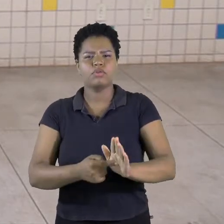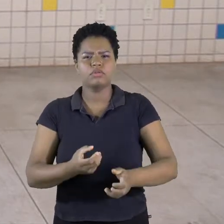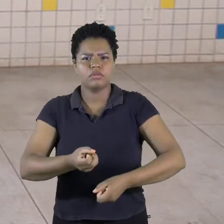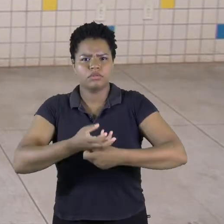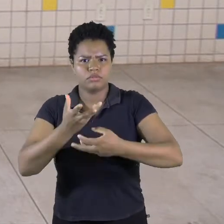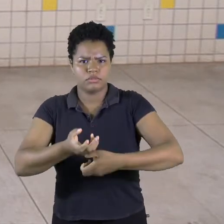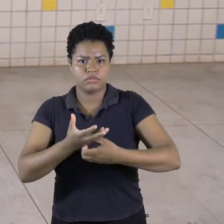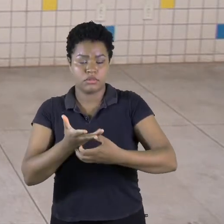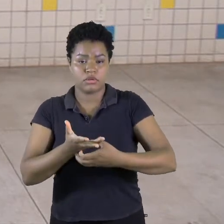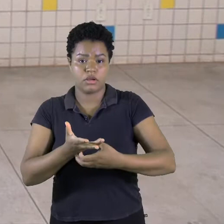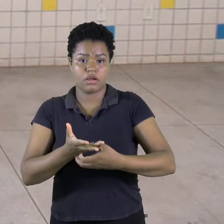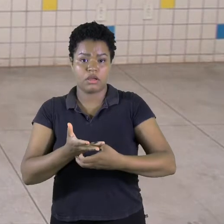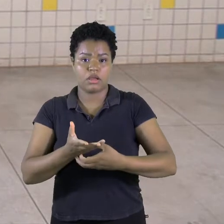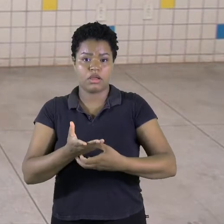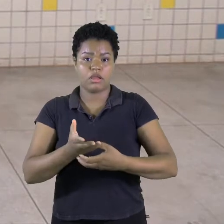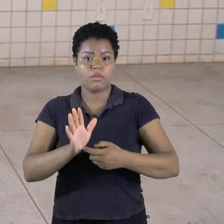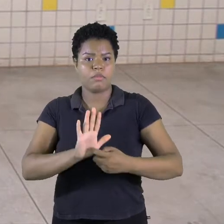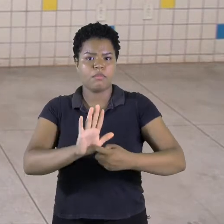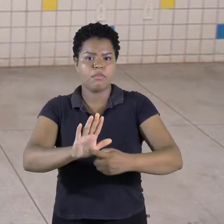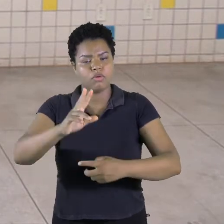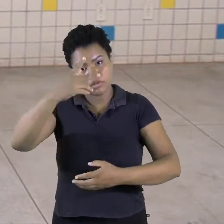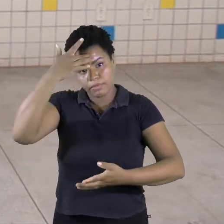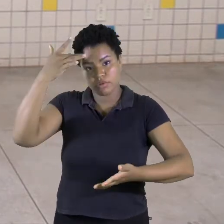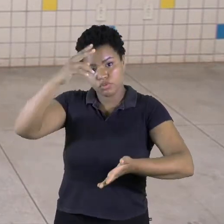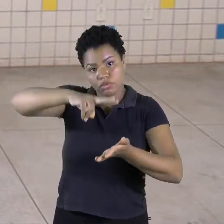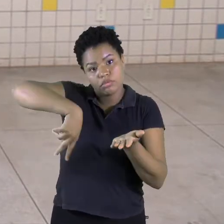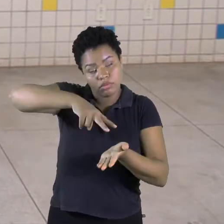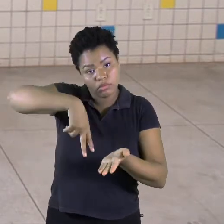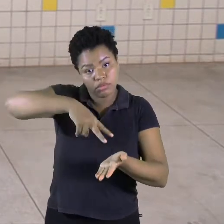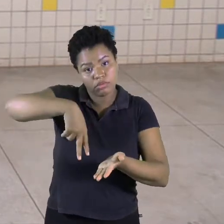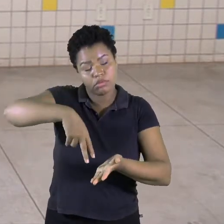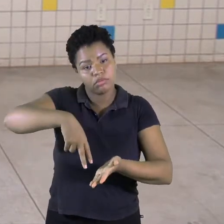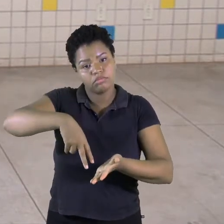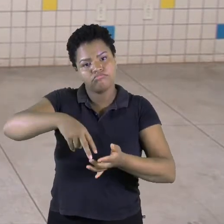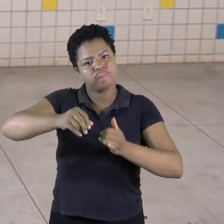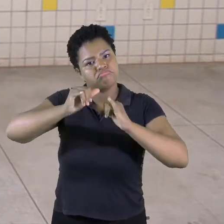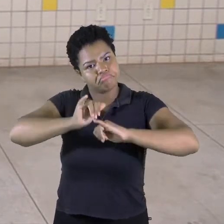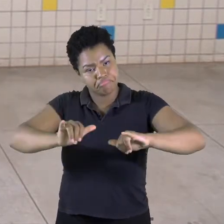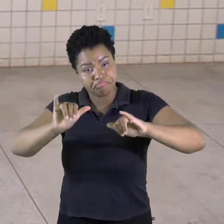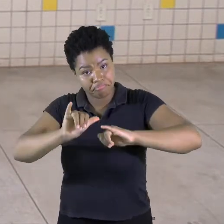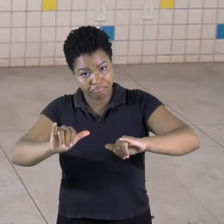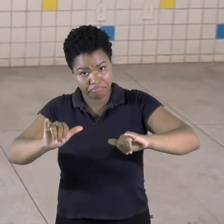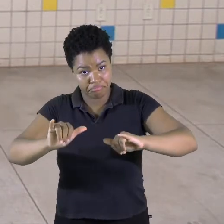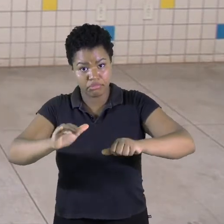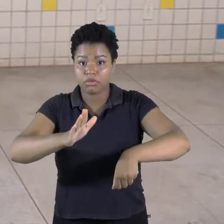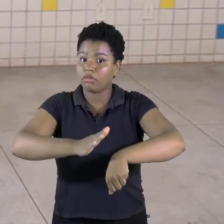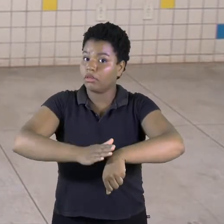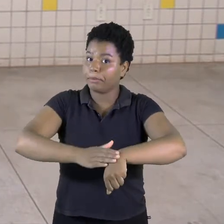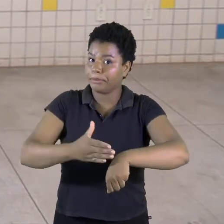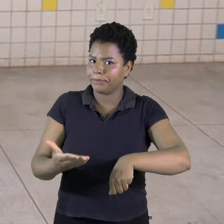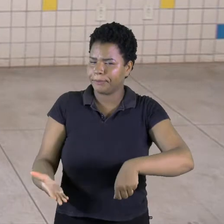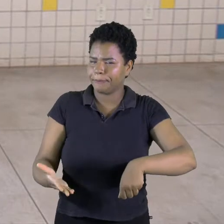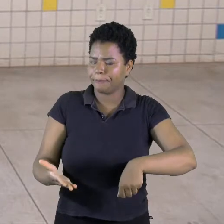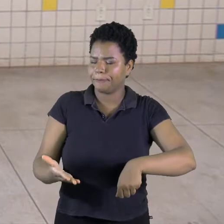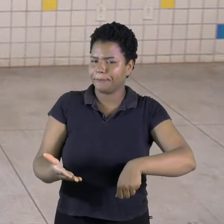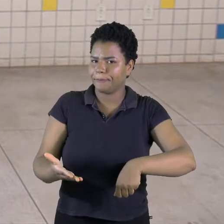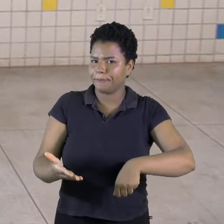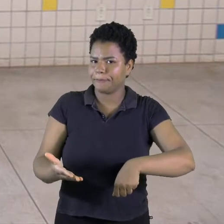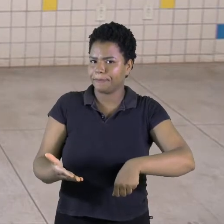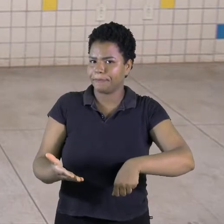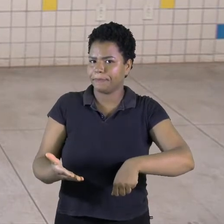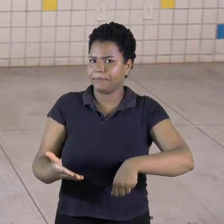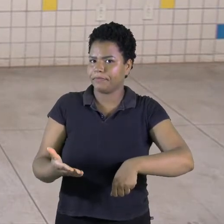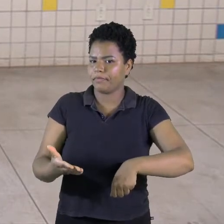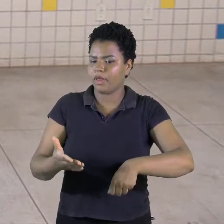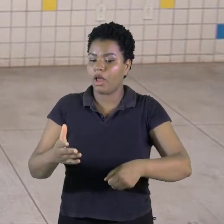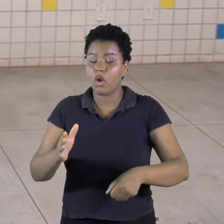que fornecem ao leitor, a pessoa que está lendo, informações de tempo, onde está o tempo que